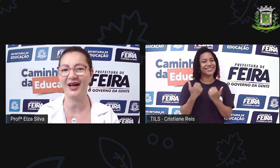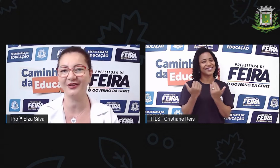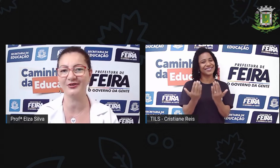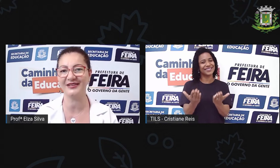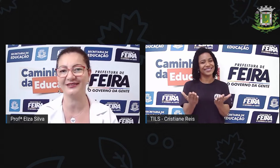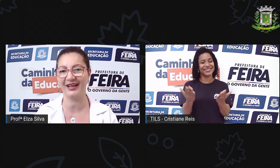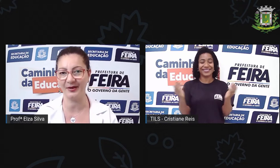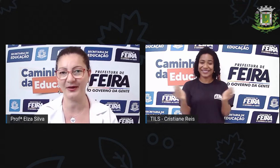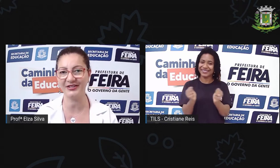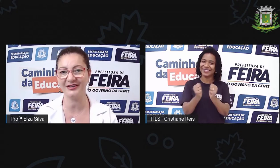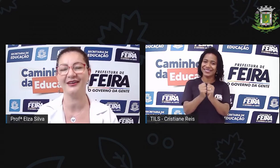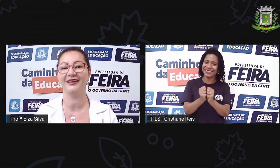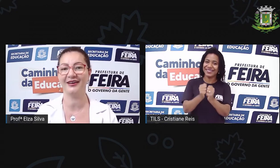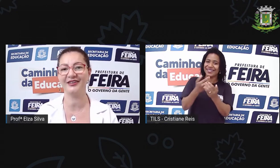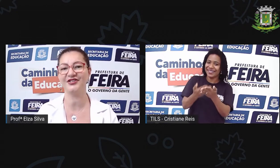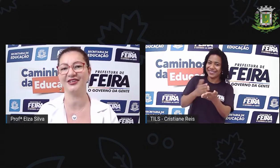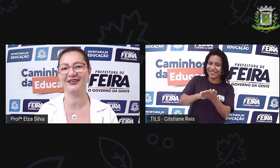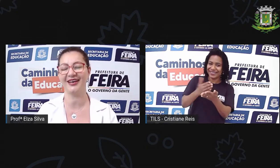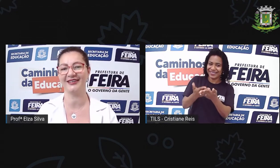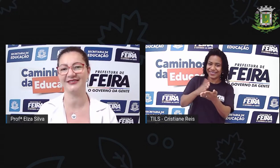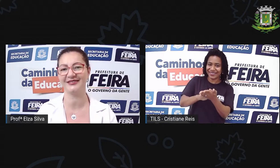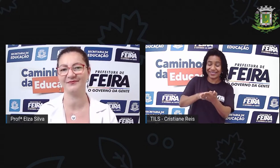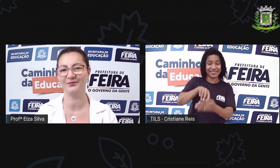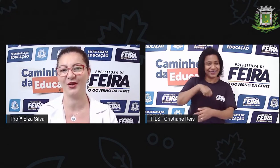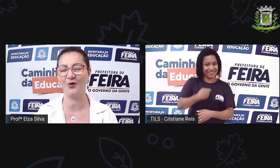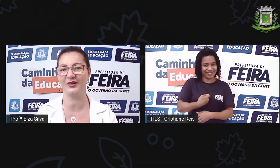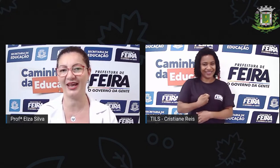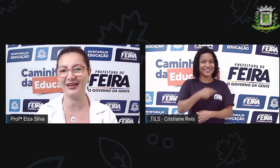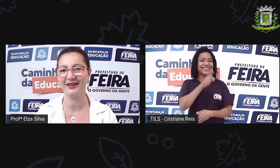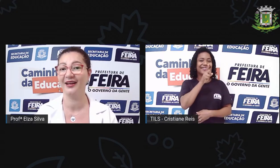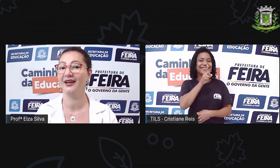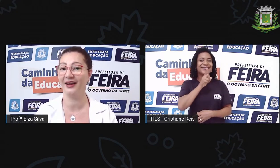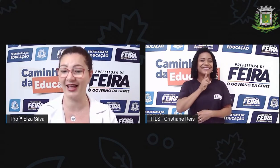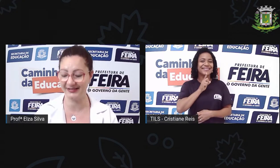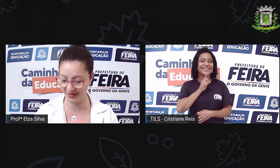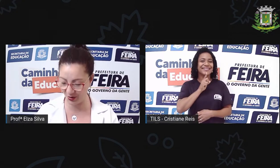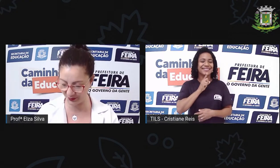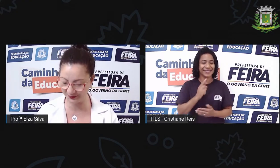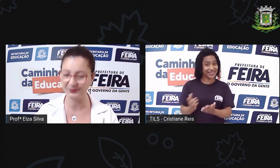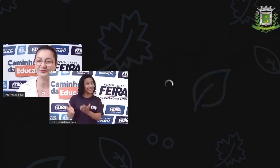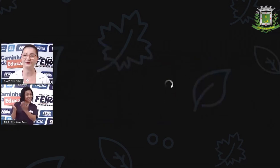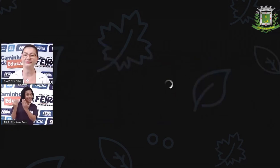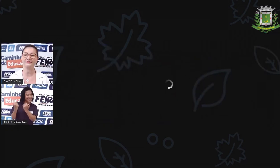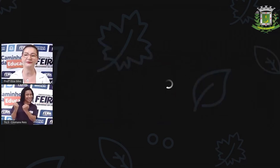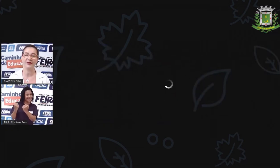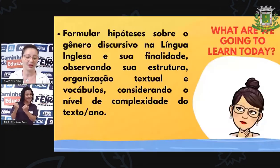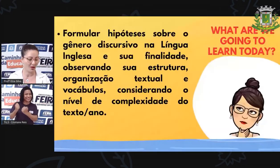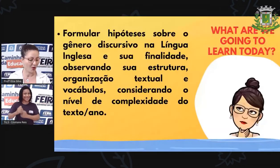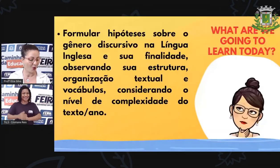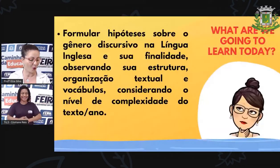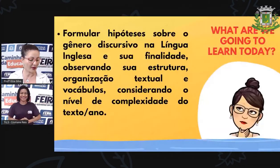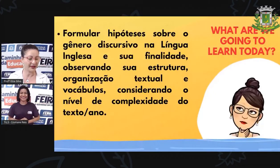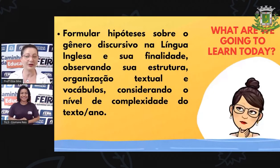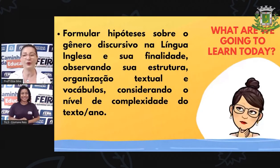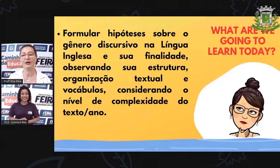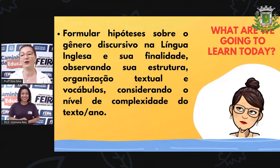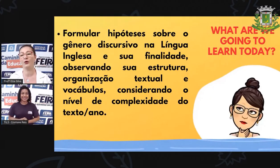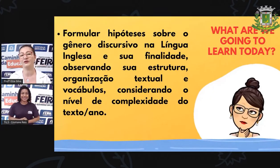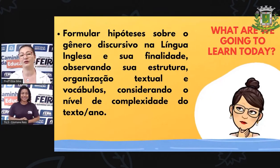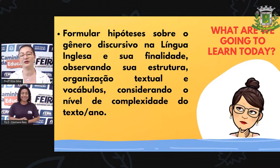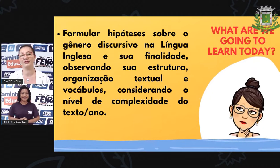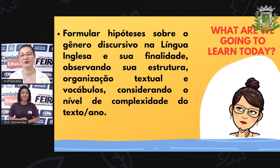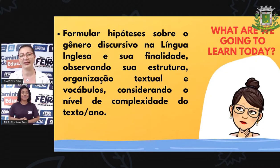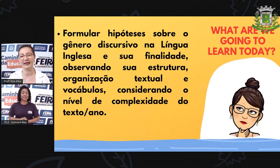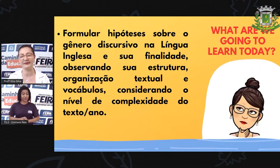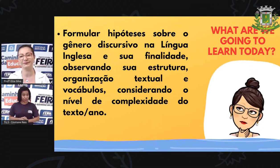lado, a nossa intérprete, Cristiane Reis. Ok? Let's go! O que nós vamos